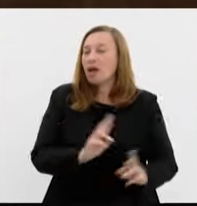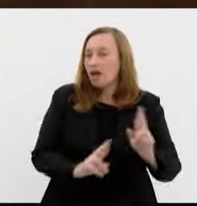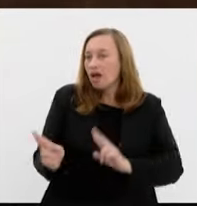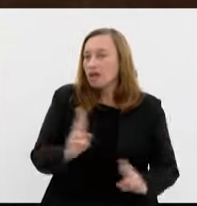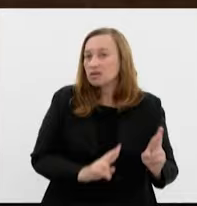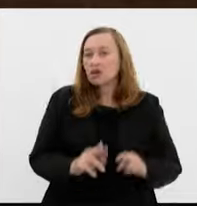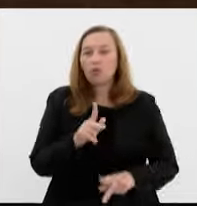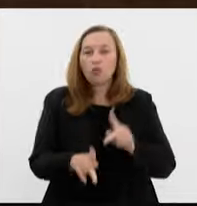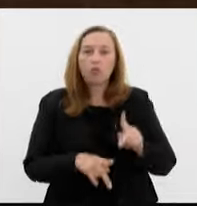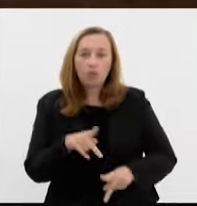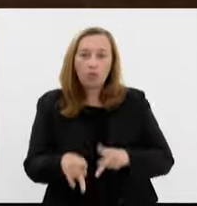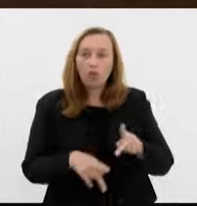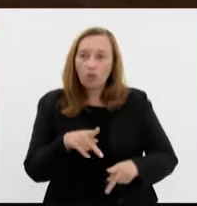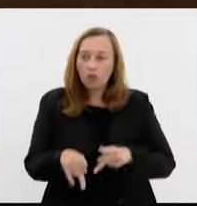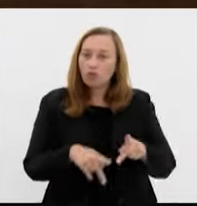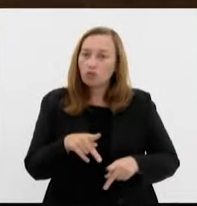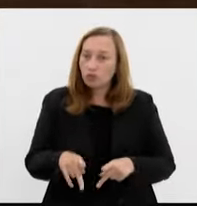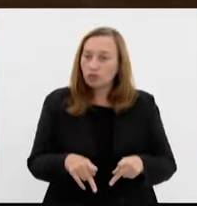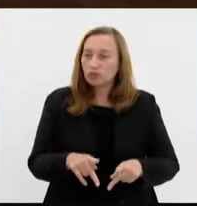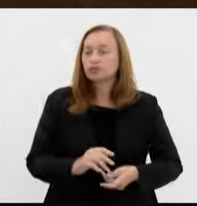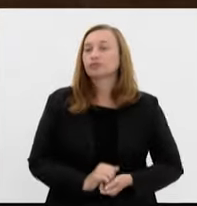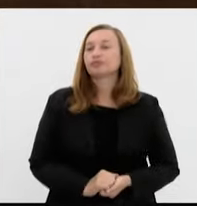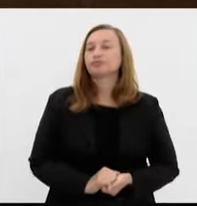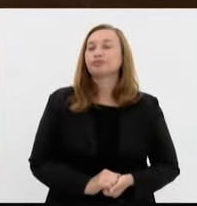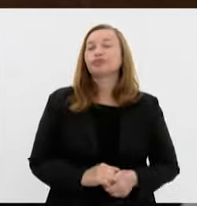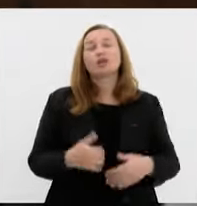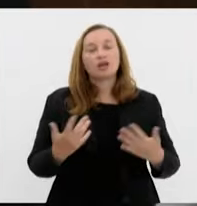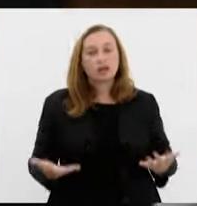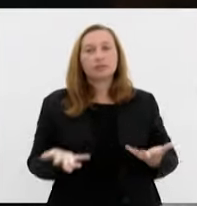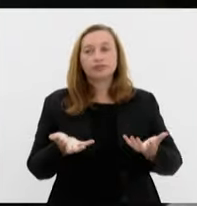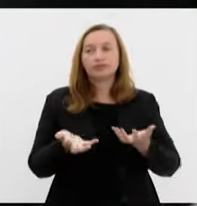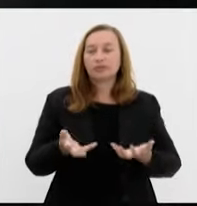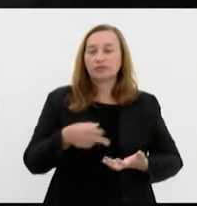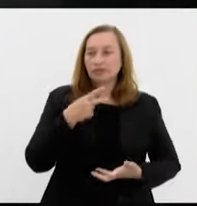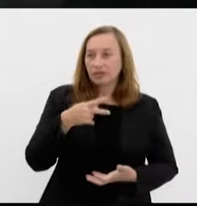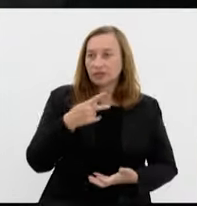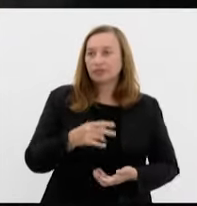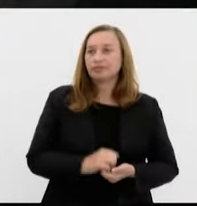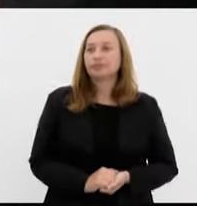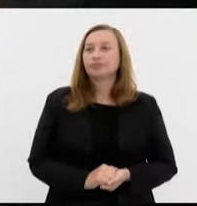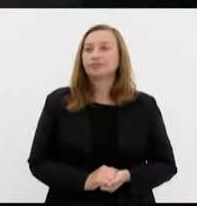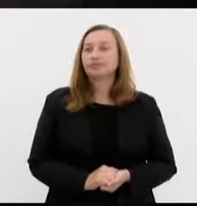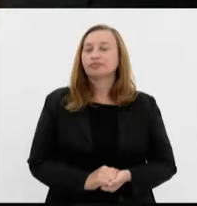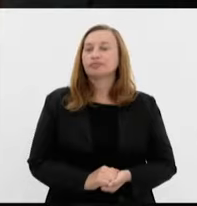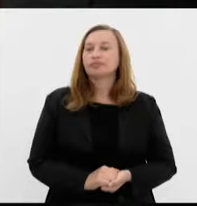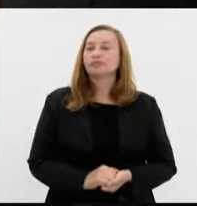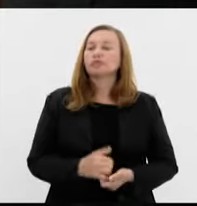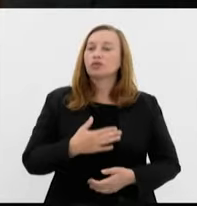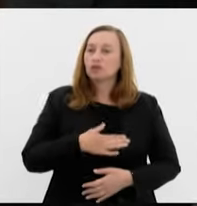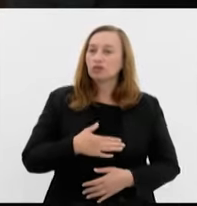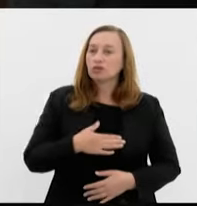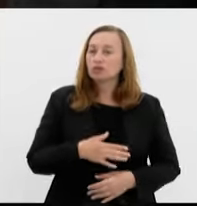Pequenos roubos que levam aos grandes roubos então eu quero dizer que eu sou fã do segurança